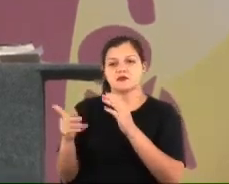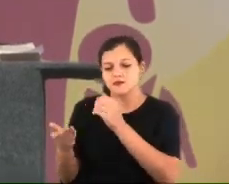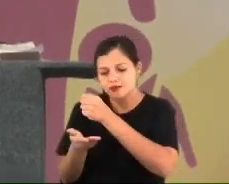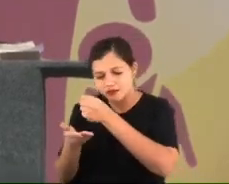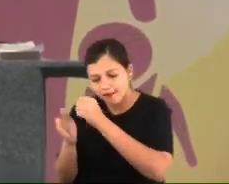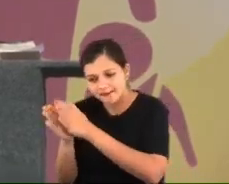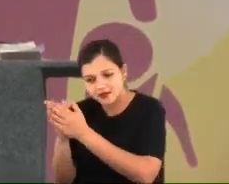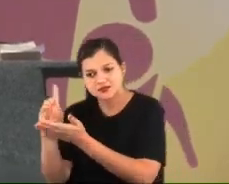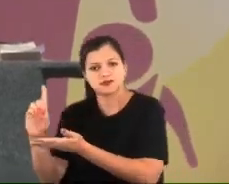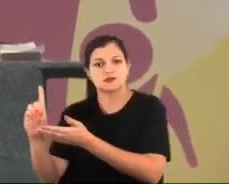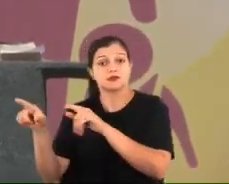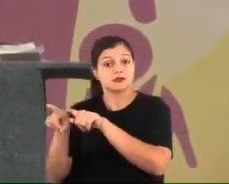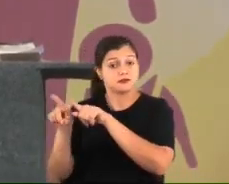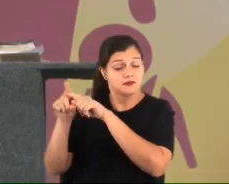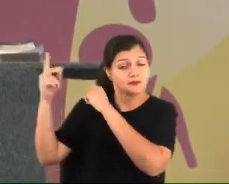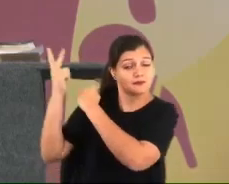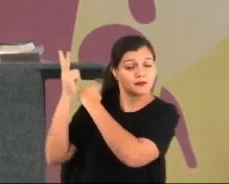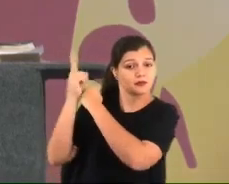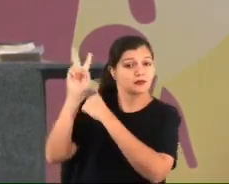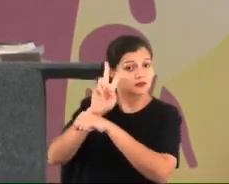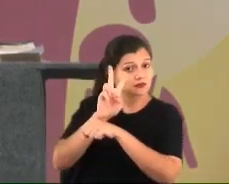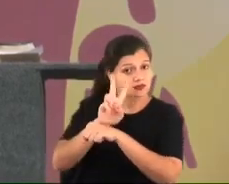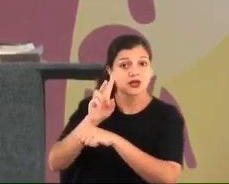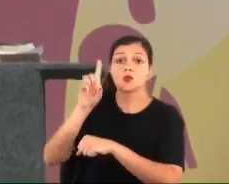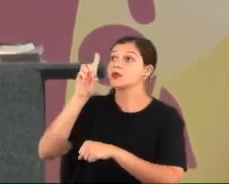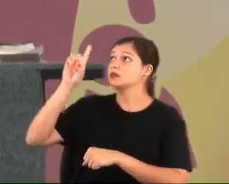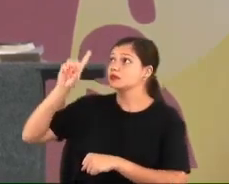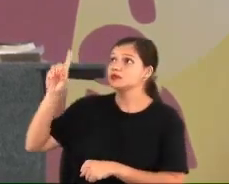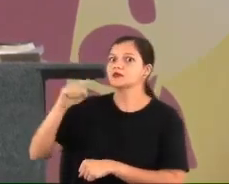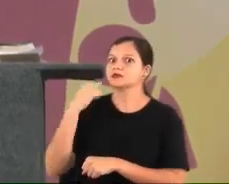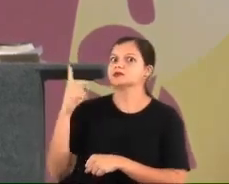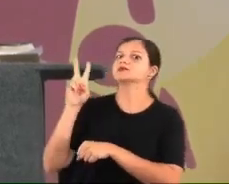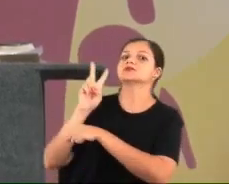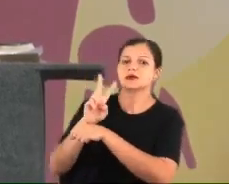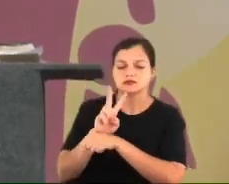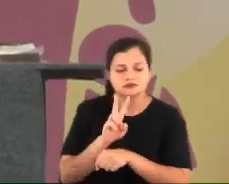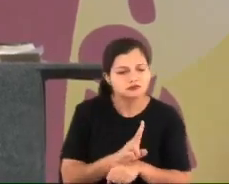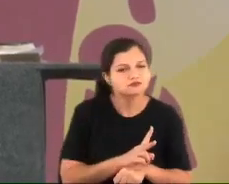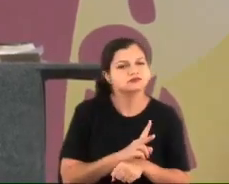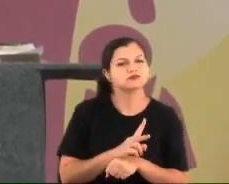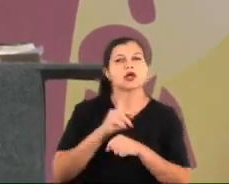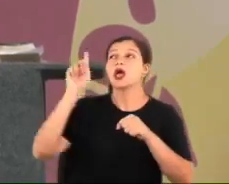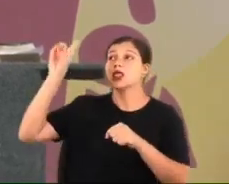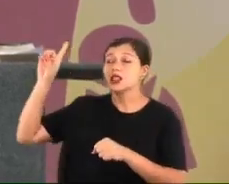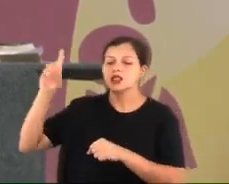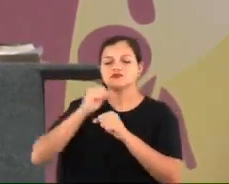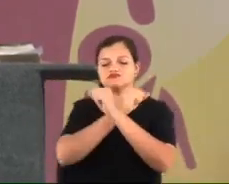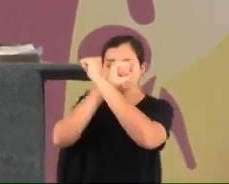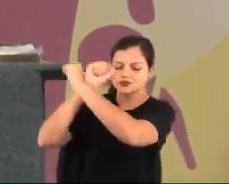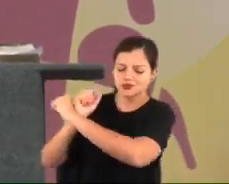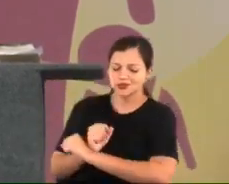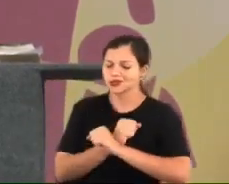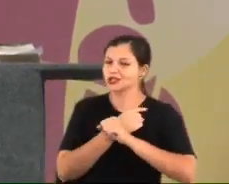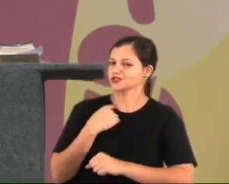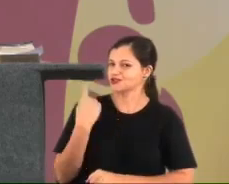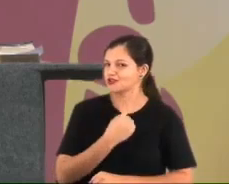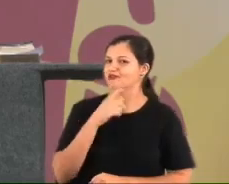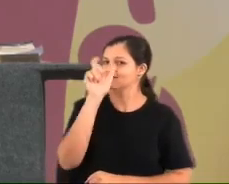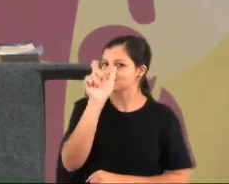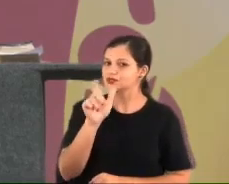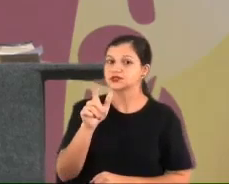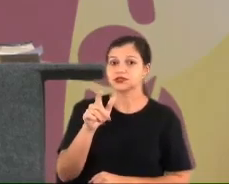Deus está nos protegendo, protege a gente de todas as formas. E Ele vai nos proteger